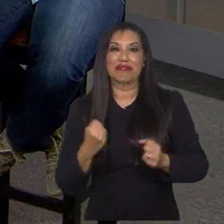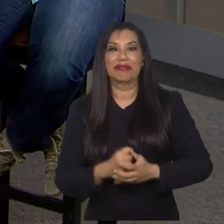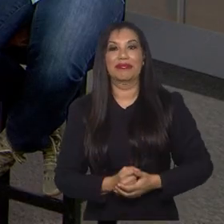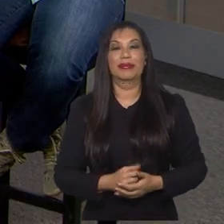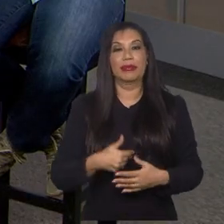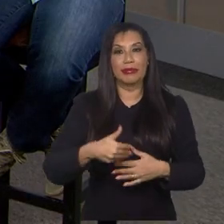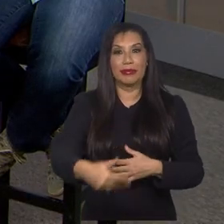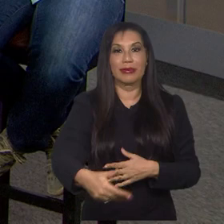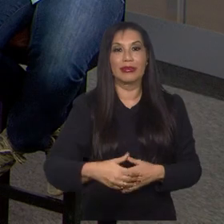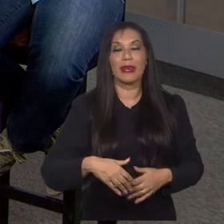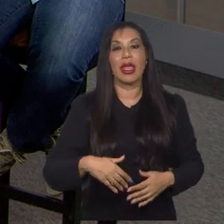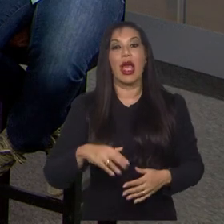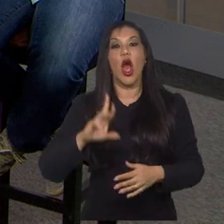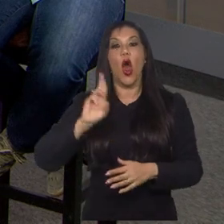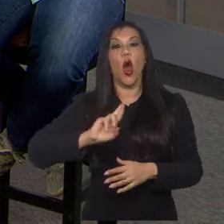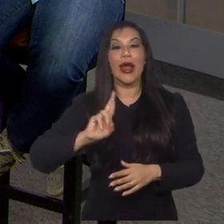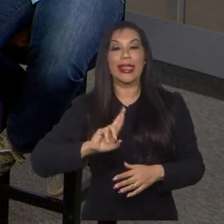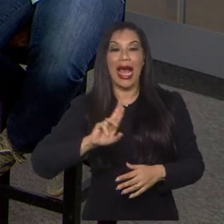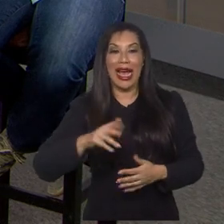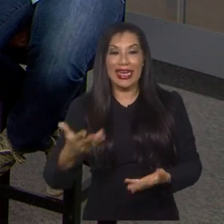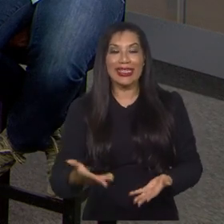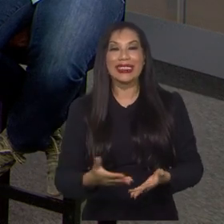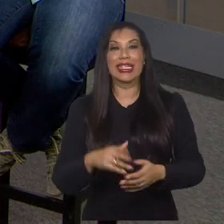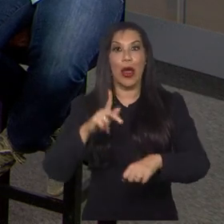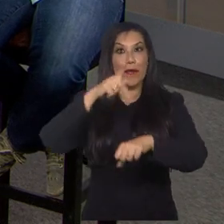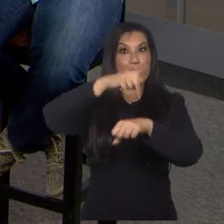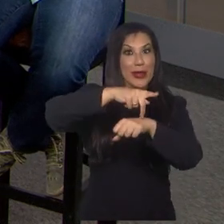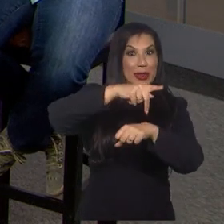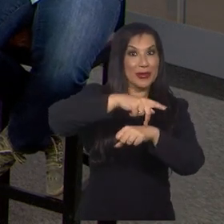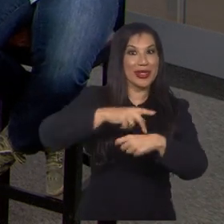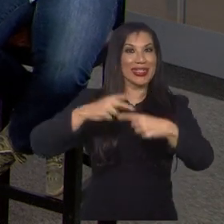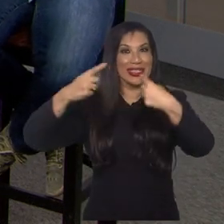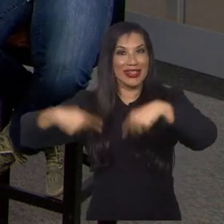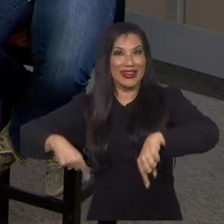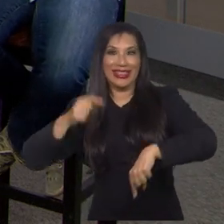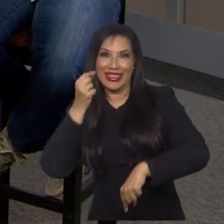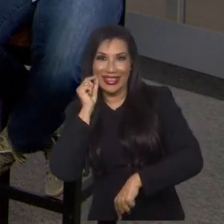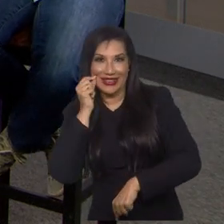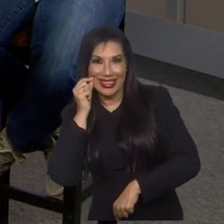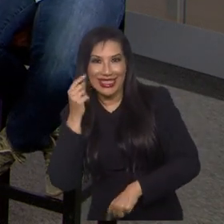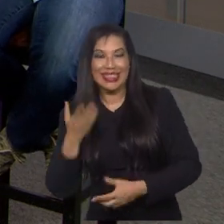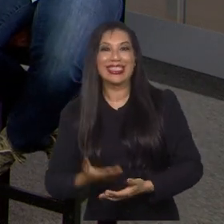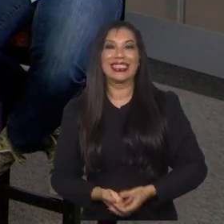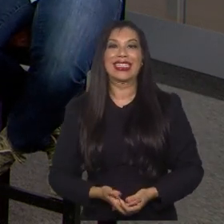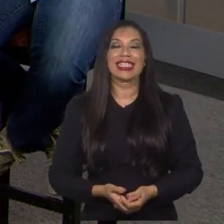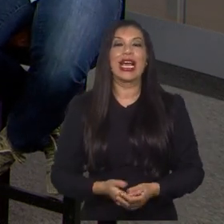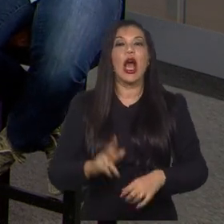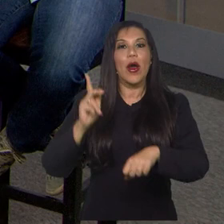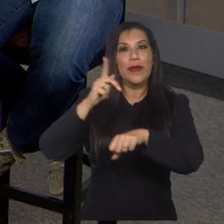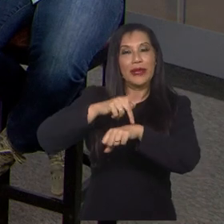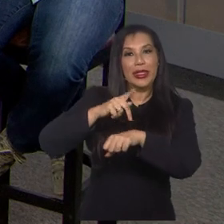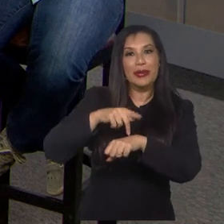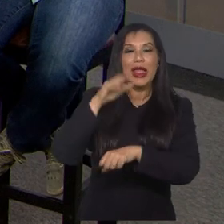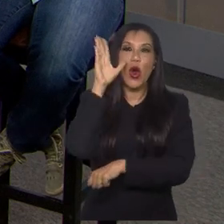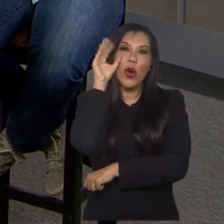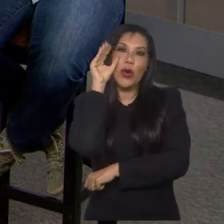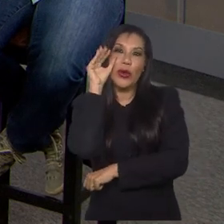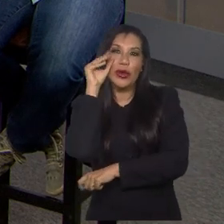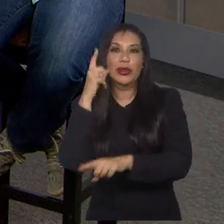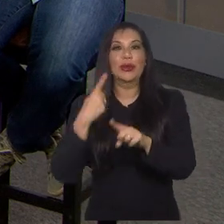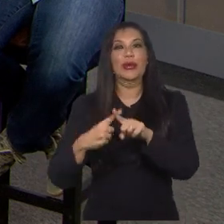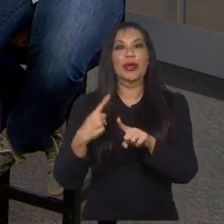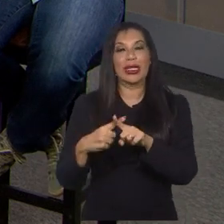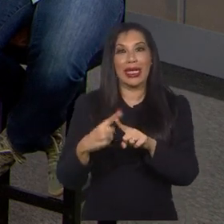ainda nessa primeira rodada a gente tem a nossa queridinha, então, Filipinas contra a Suíça. A Filipinas é muito curioso, né, gente?